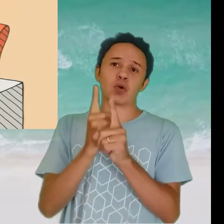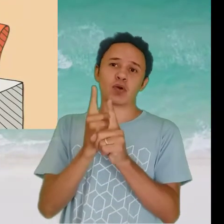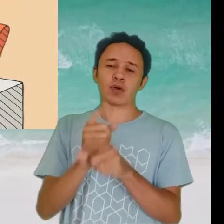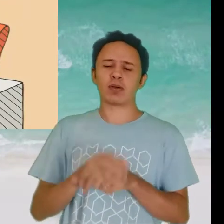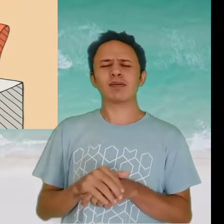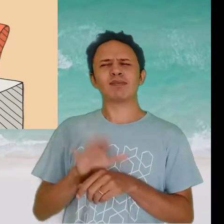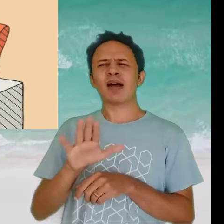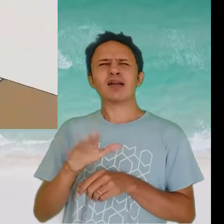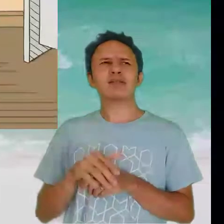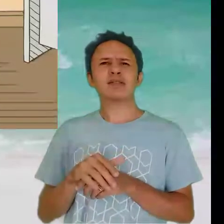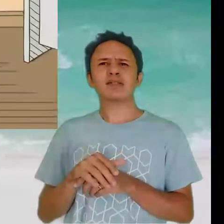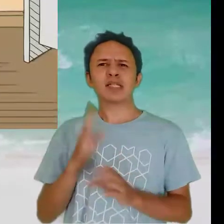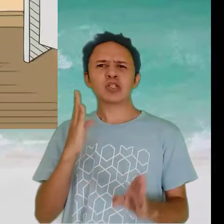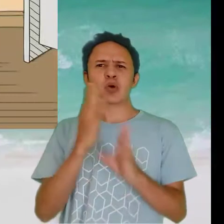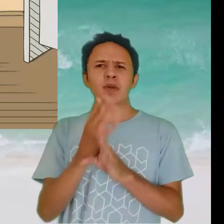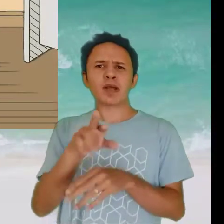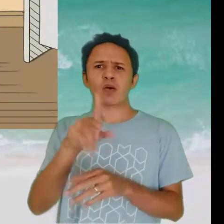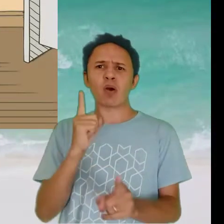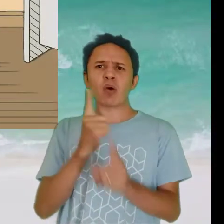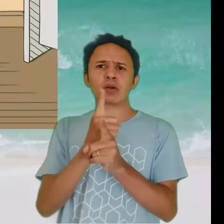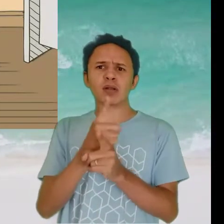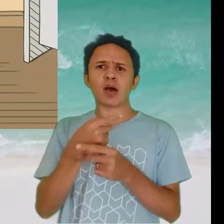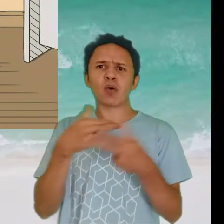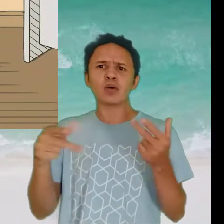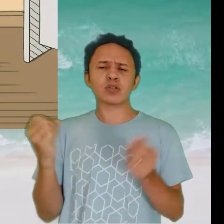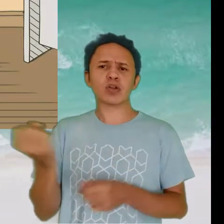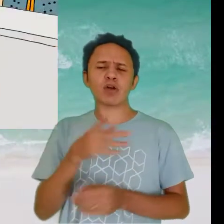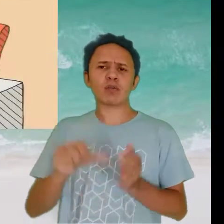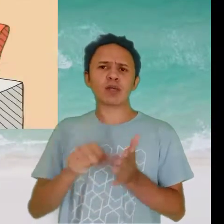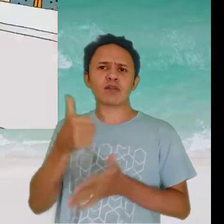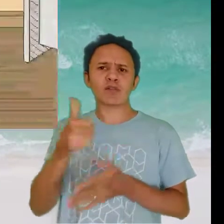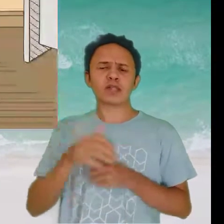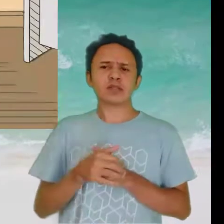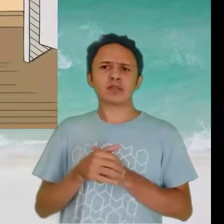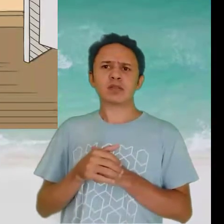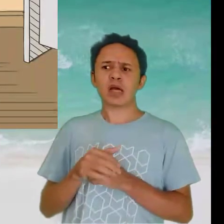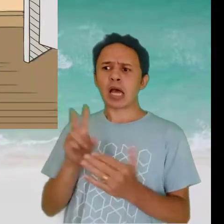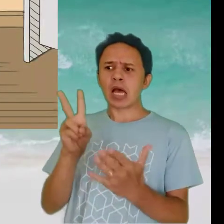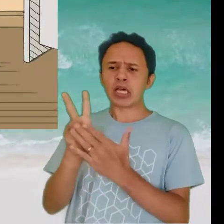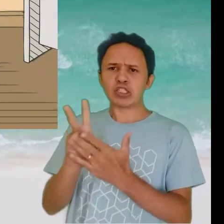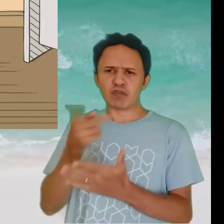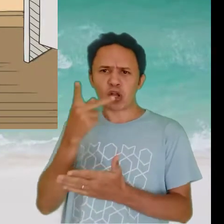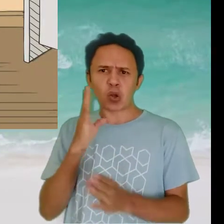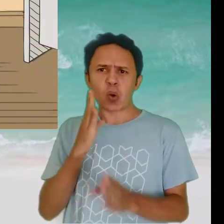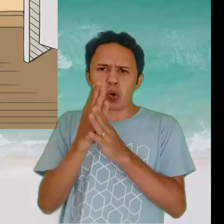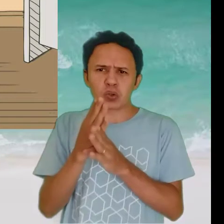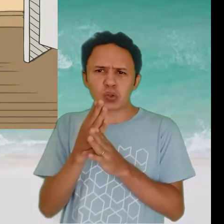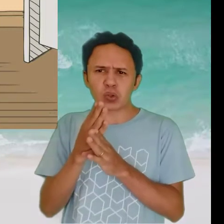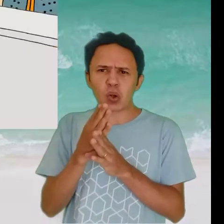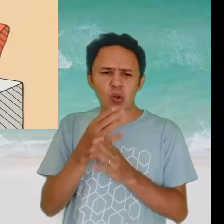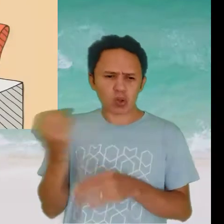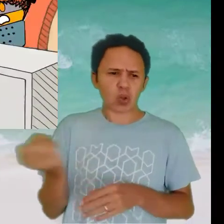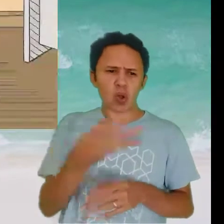achamento. Mas, professor, descobrir é encontrar uma coisa nova pela primeira vez, certo? Certo. E nenhum índio disse aos europeus que encontraram um continente